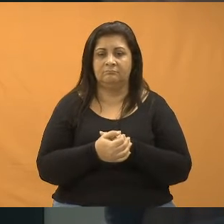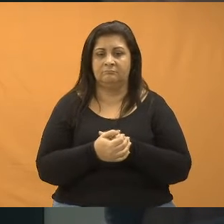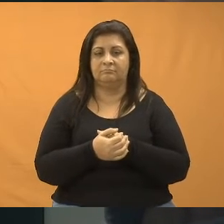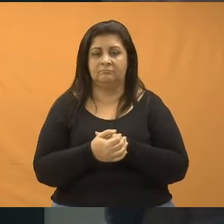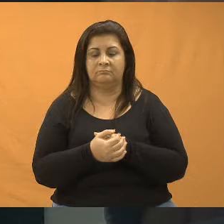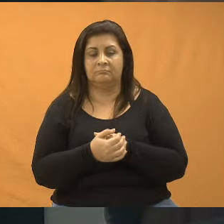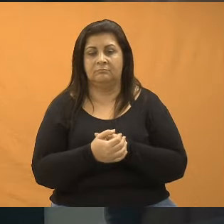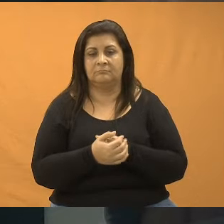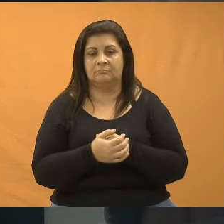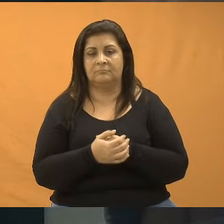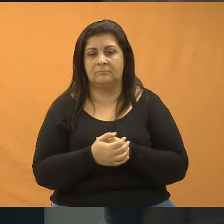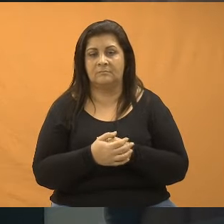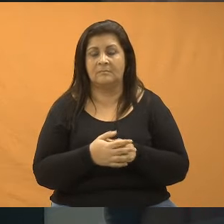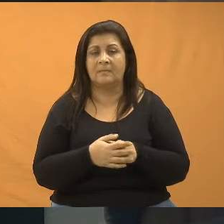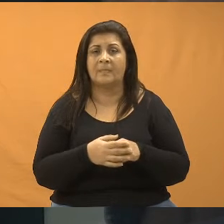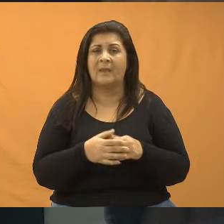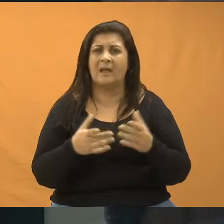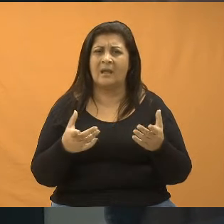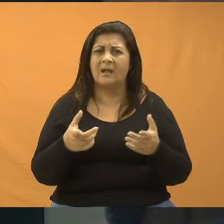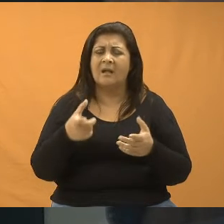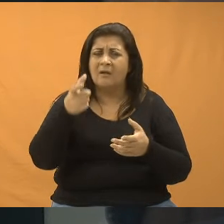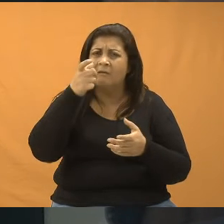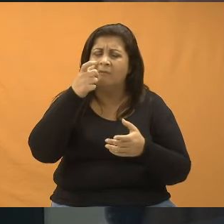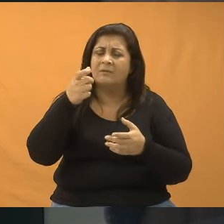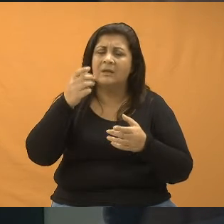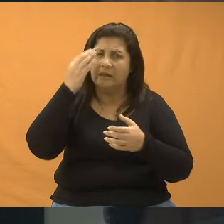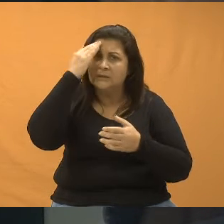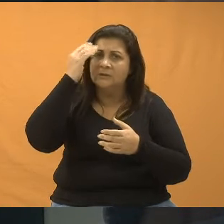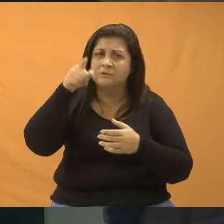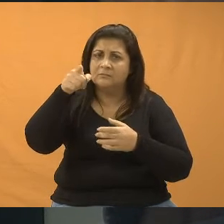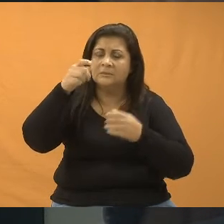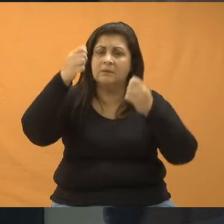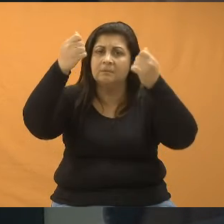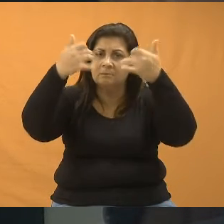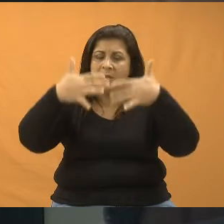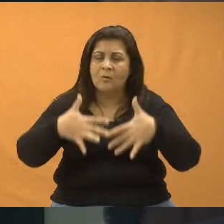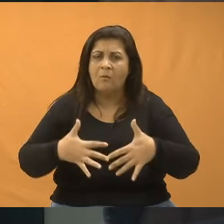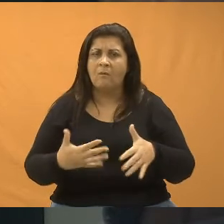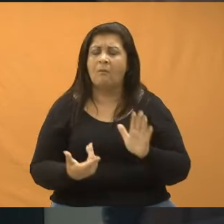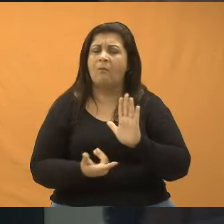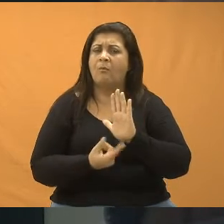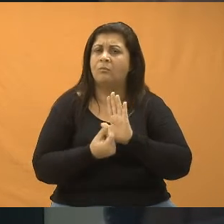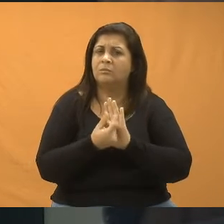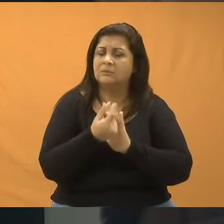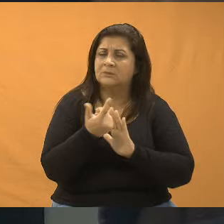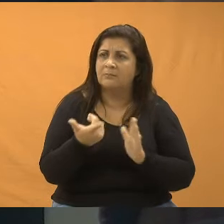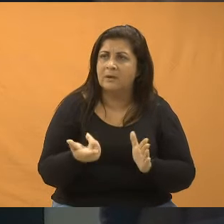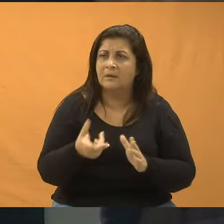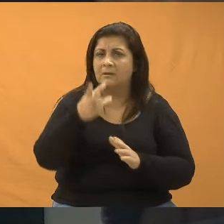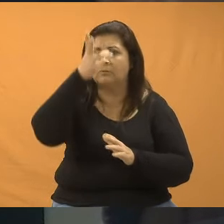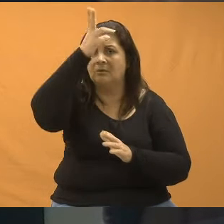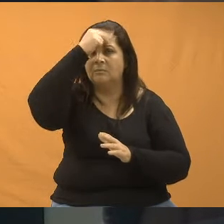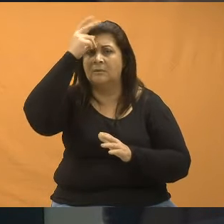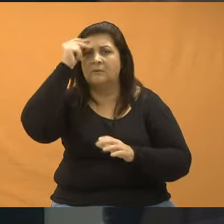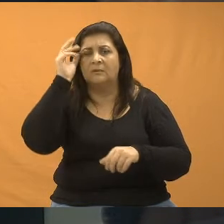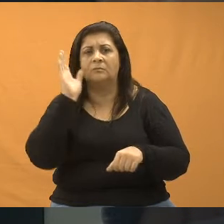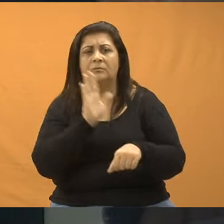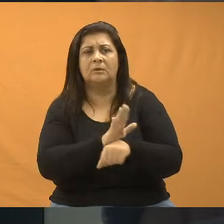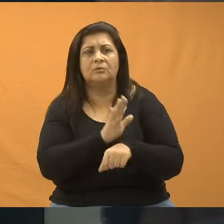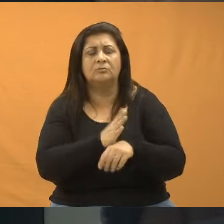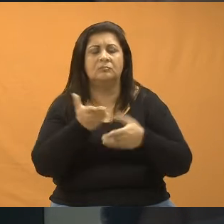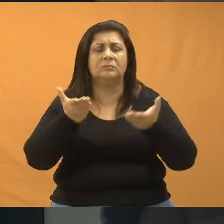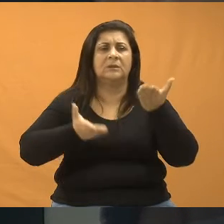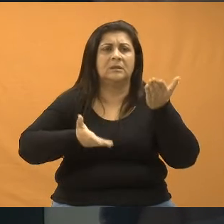mesmo vendo a sua explicação, Celso, da parte econômica, que a prefeitura vai ajudar nesse